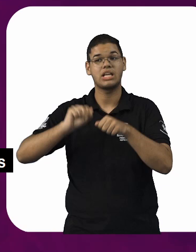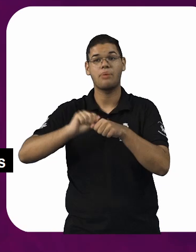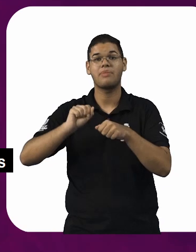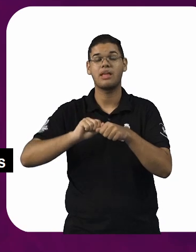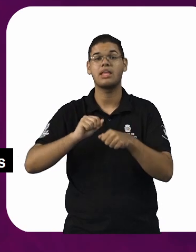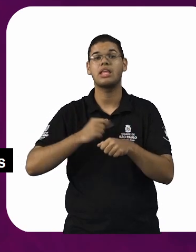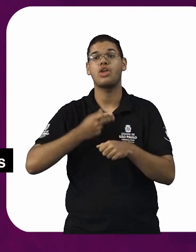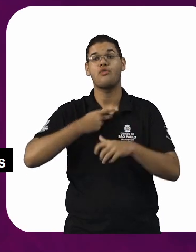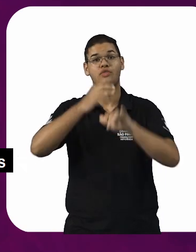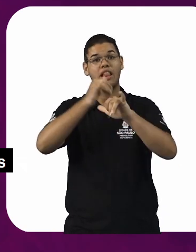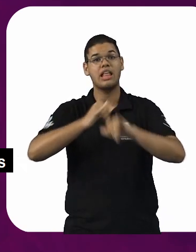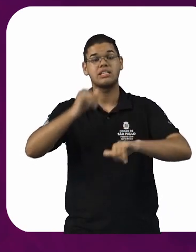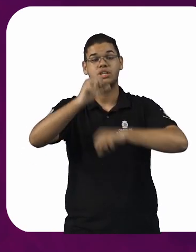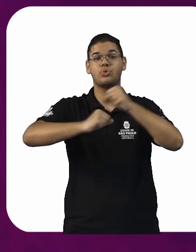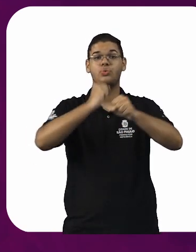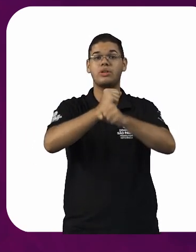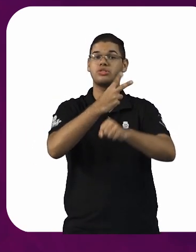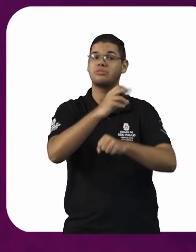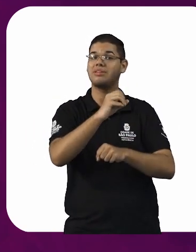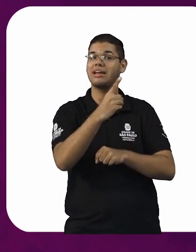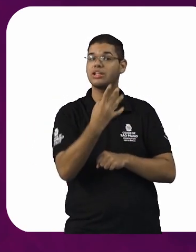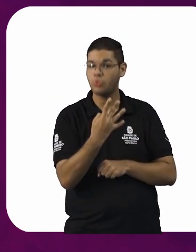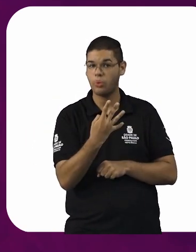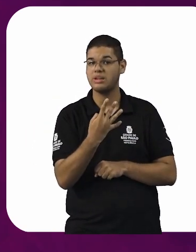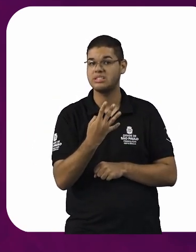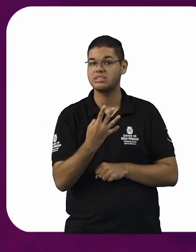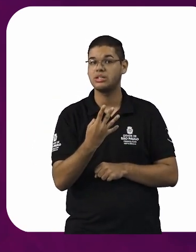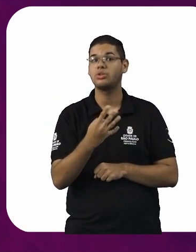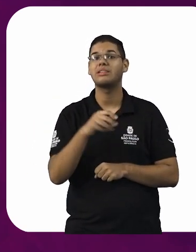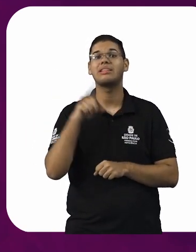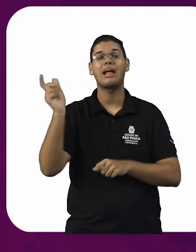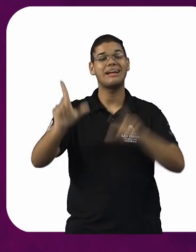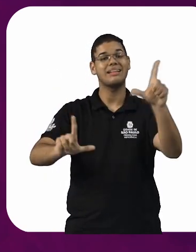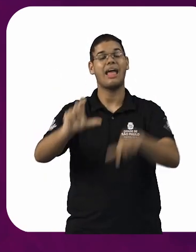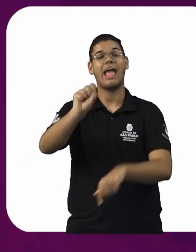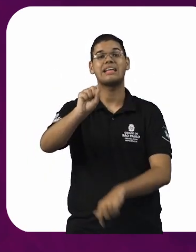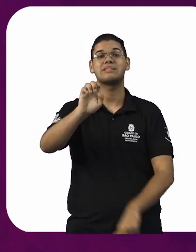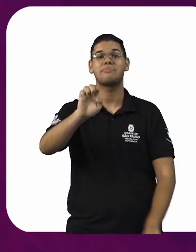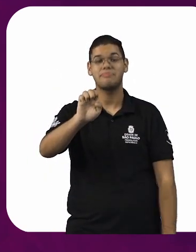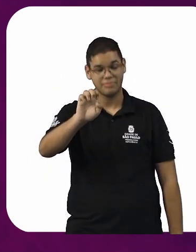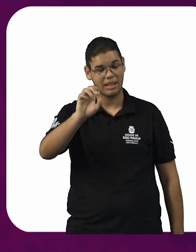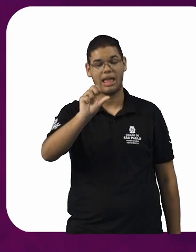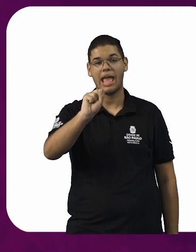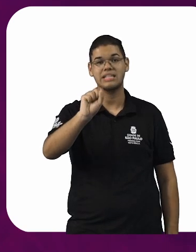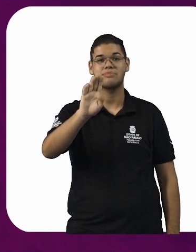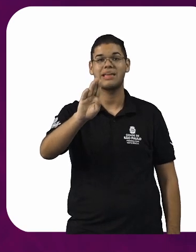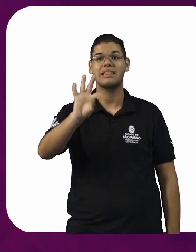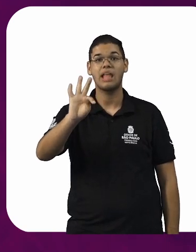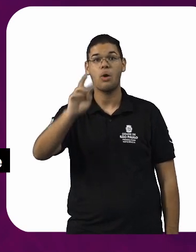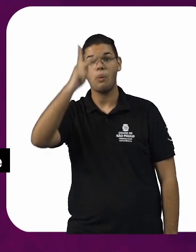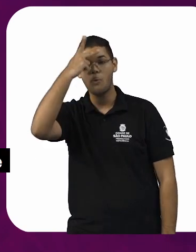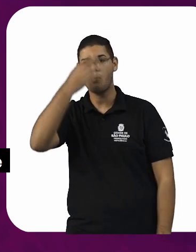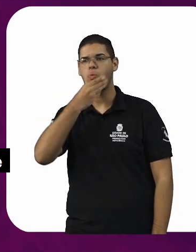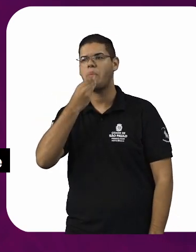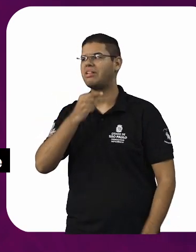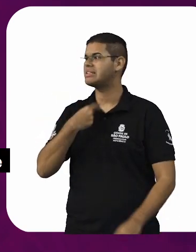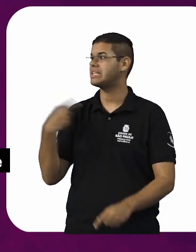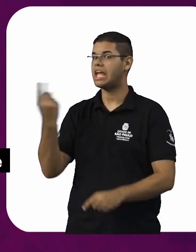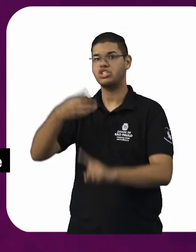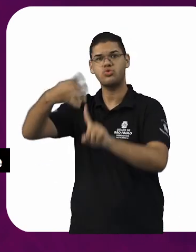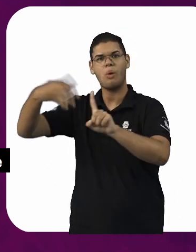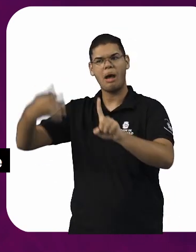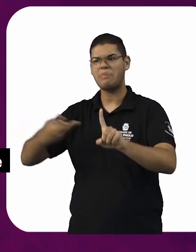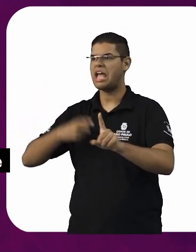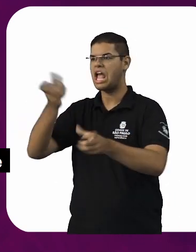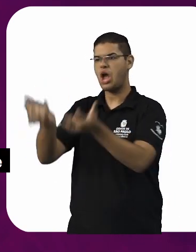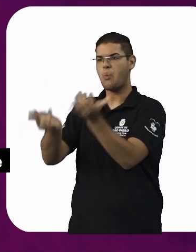entrevista de um neonazista no SBT, com o rosto coberto, chamando a gente de raça do inferno, do demônio ou algo assim, em 2014. É importante que se diga